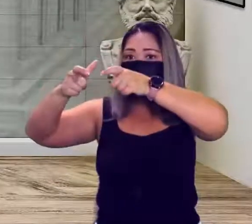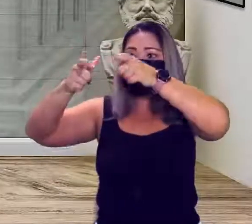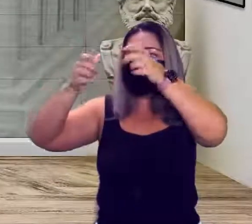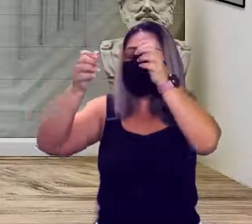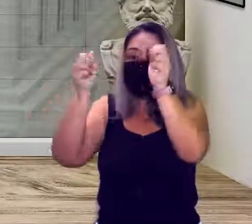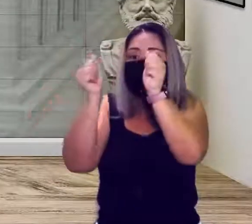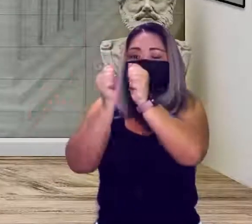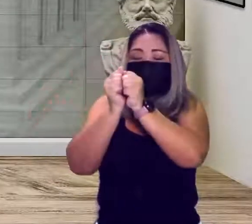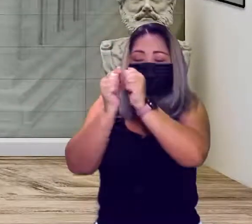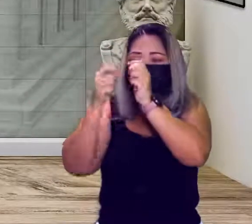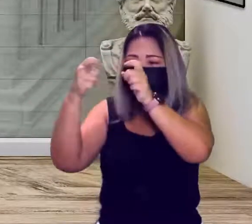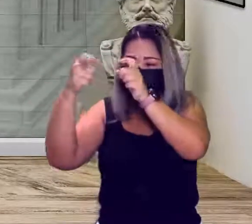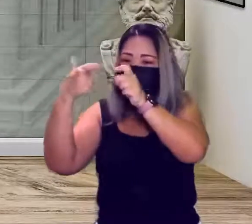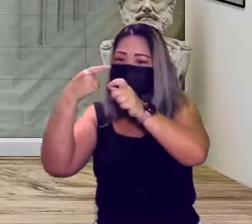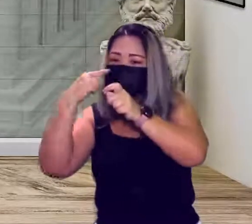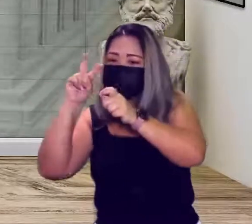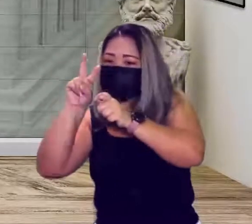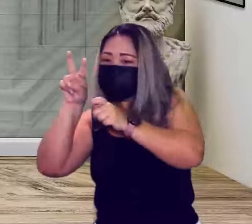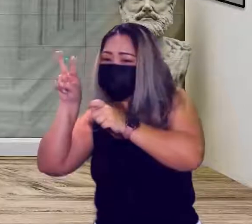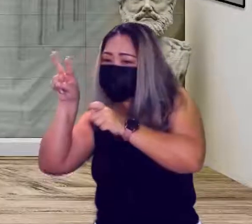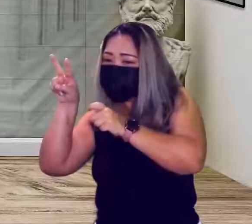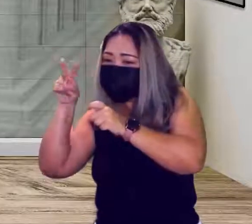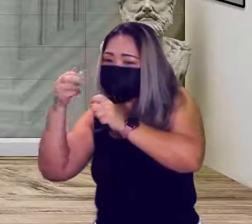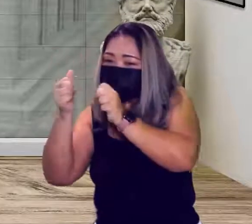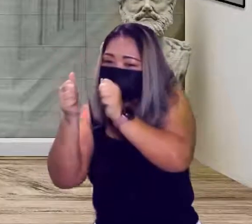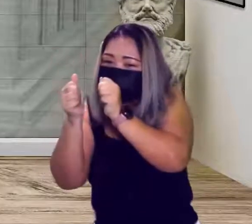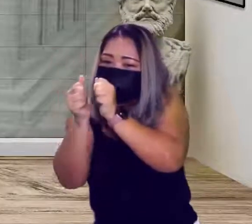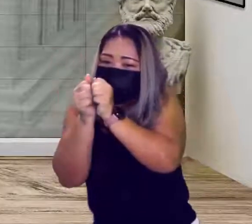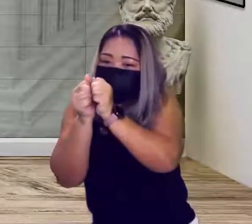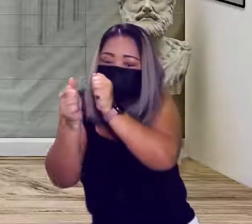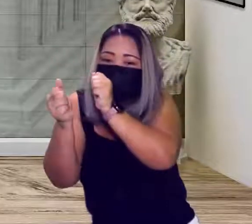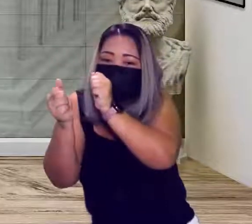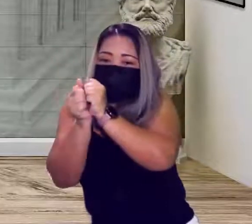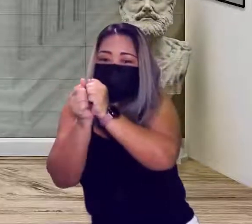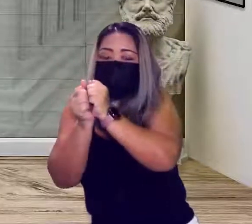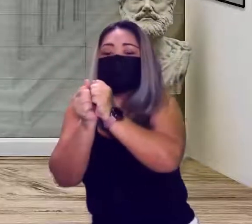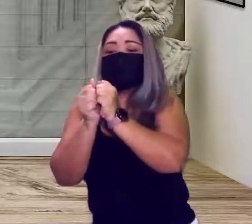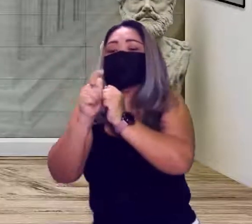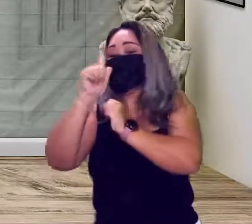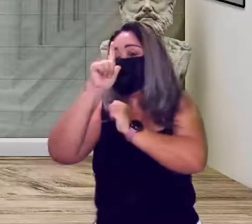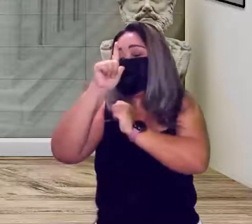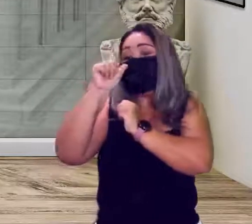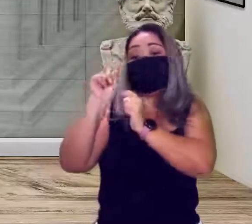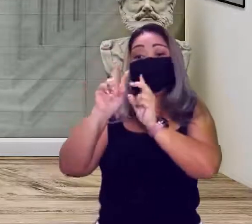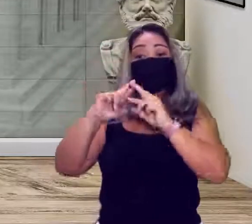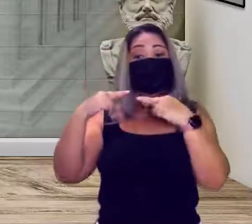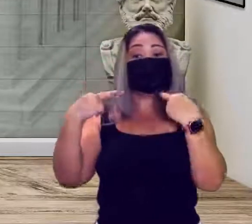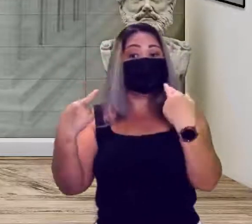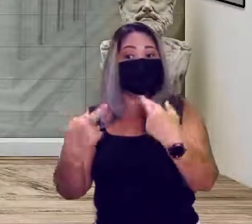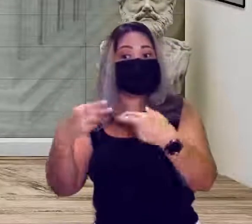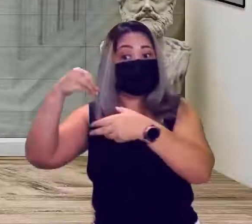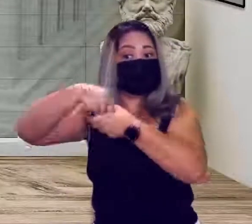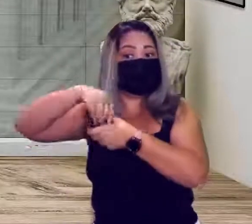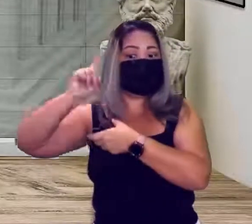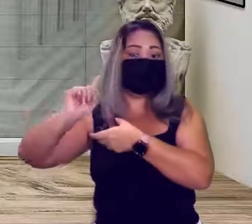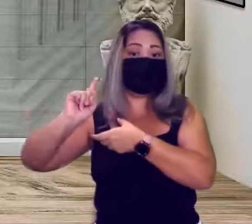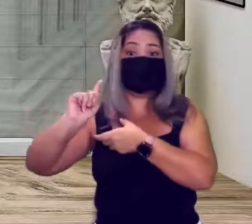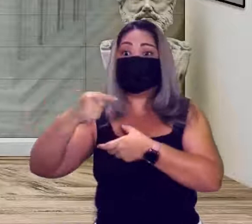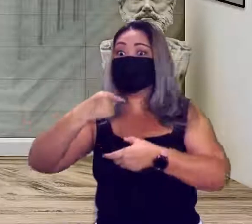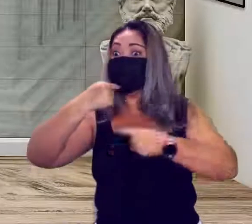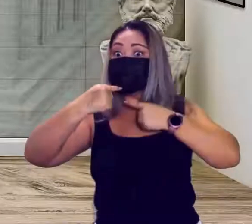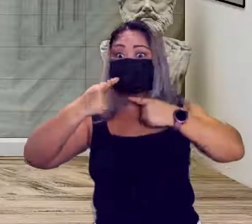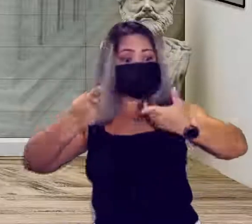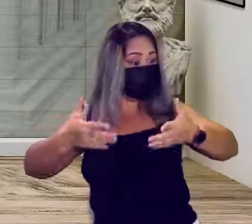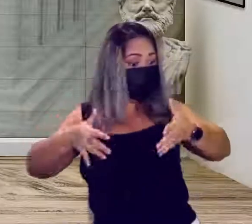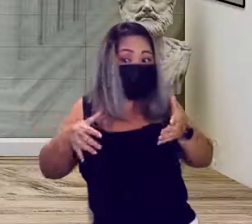aos outros. Olha lá dentro, tá vendo lá dentro? Bem próximo. Aí, então os gregos não se reuniam lá dentro. Por quê? Porque não tinha